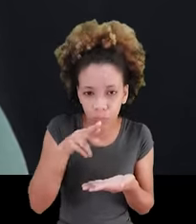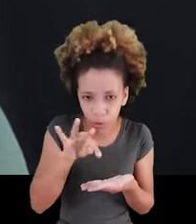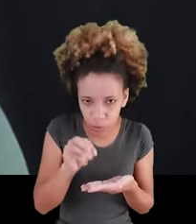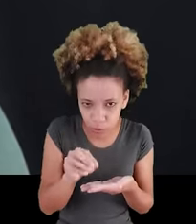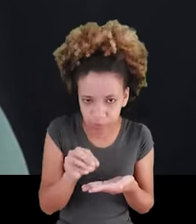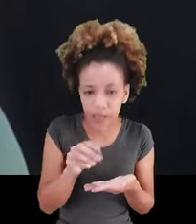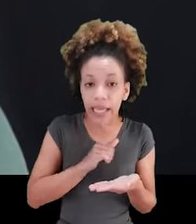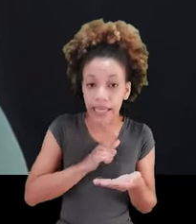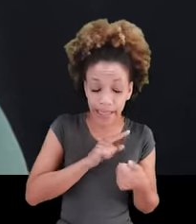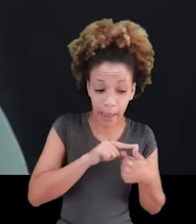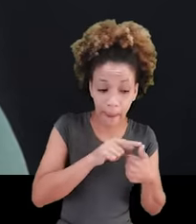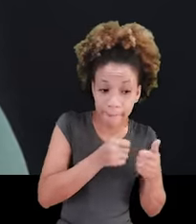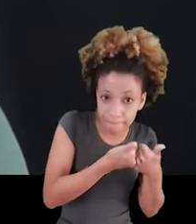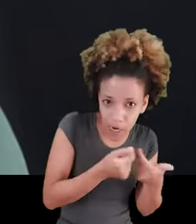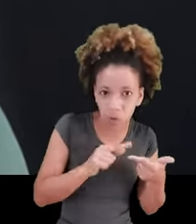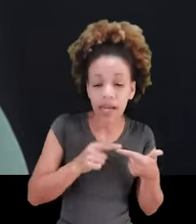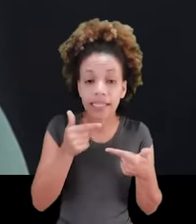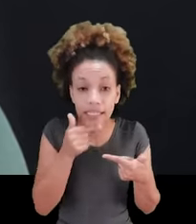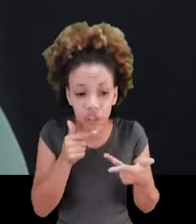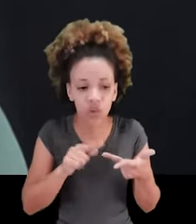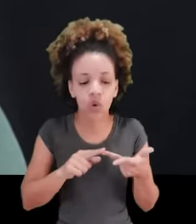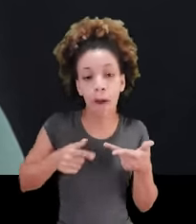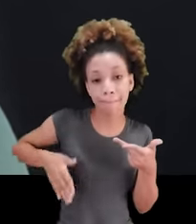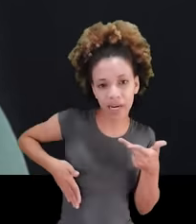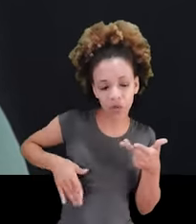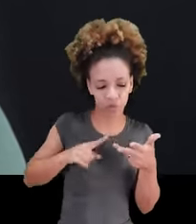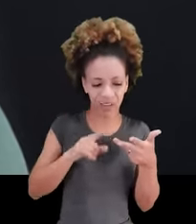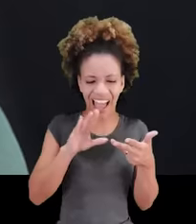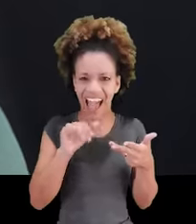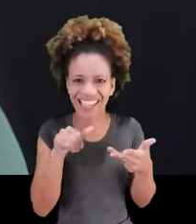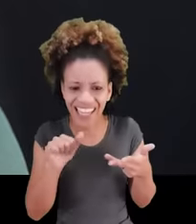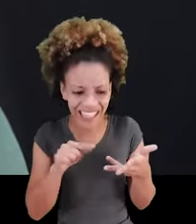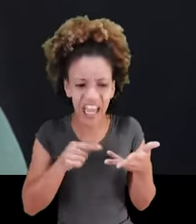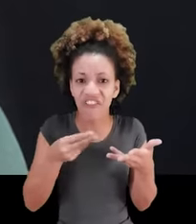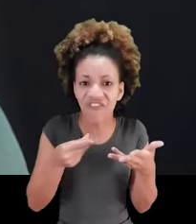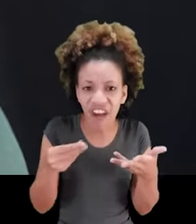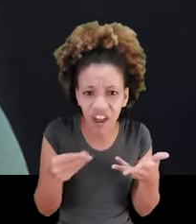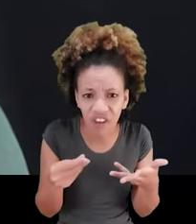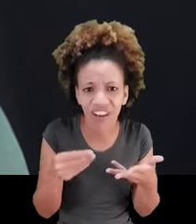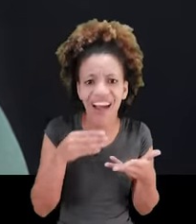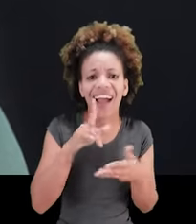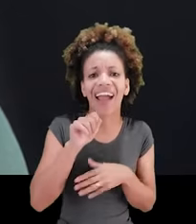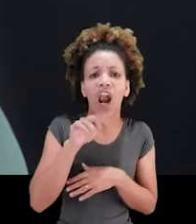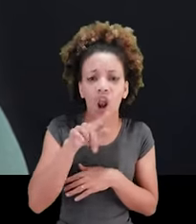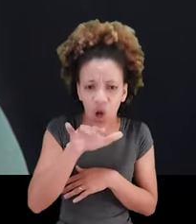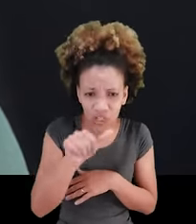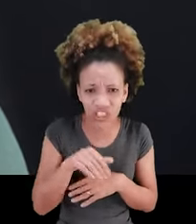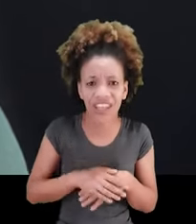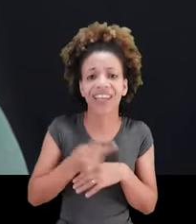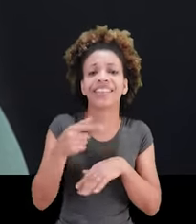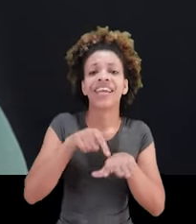tem pão, queijo, presunto, açaí, farofa, galocha, tem